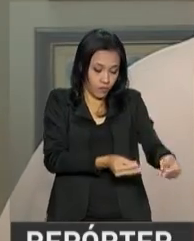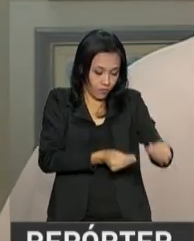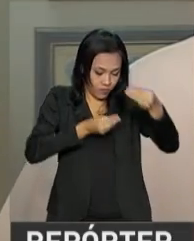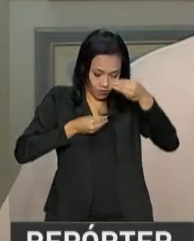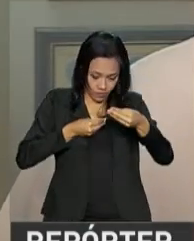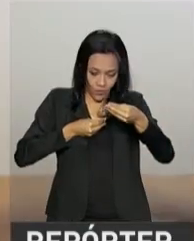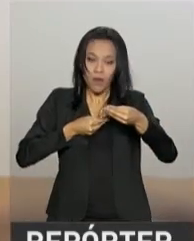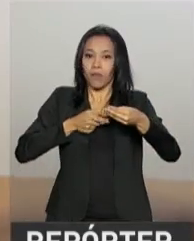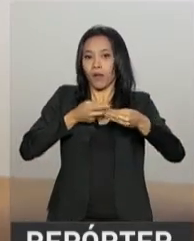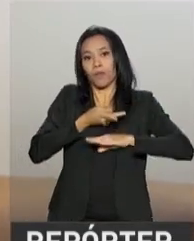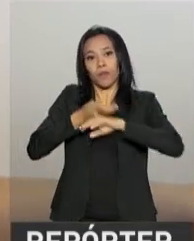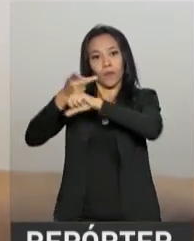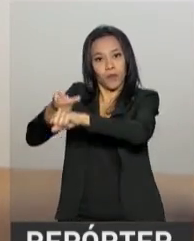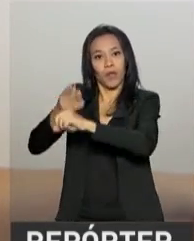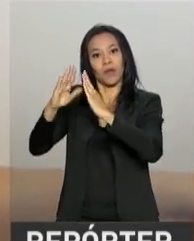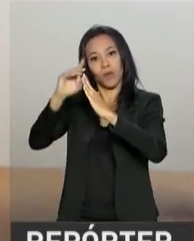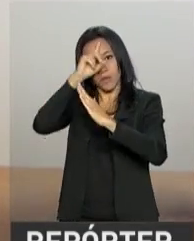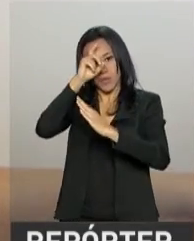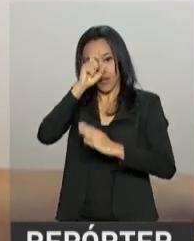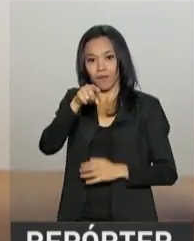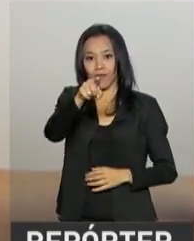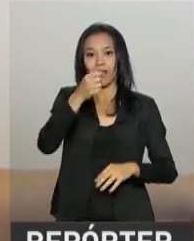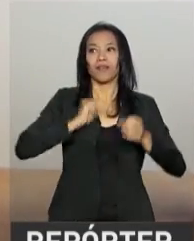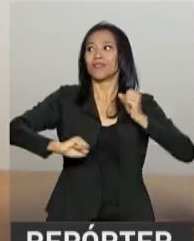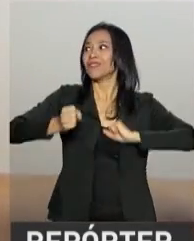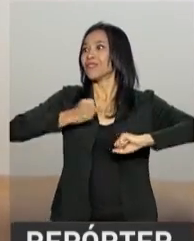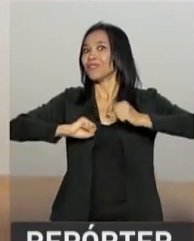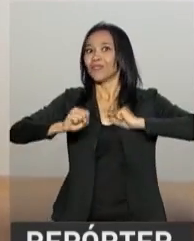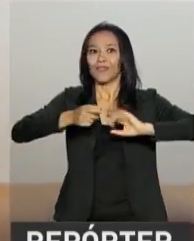hospital não usasse a obra da família tampa